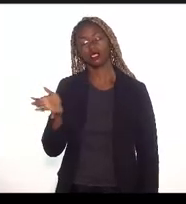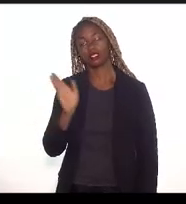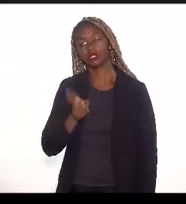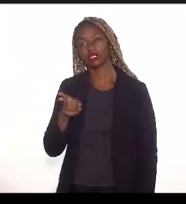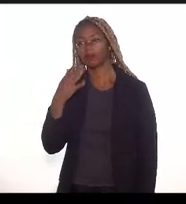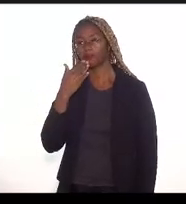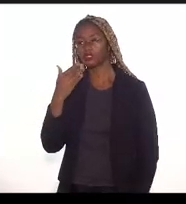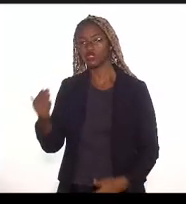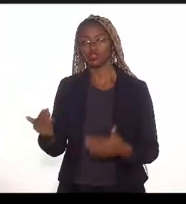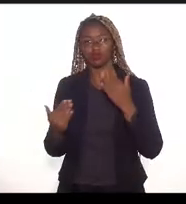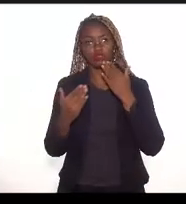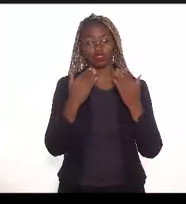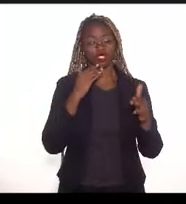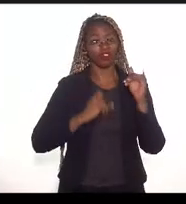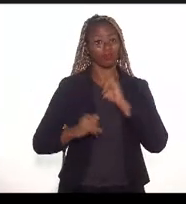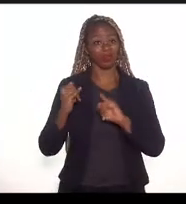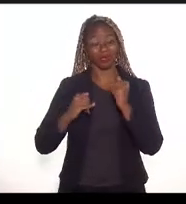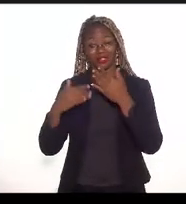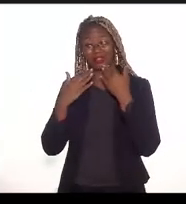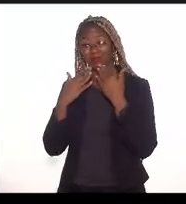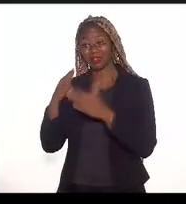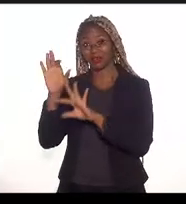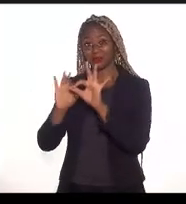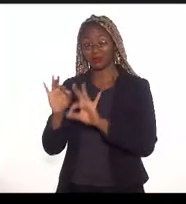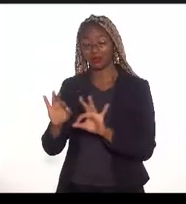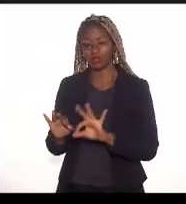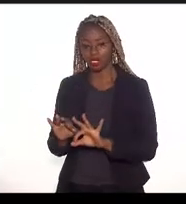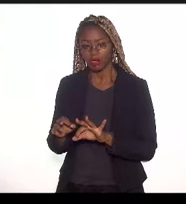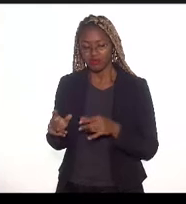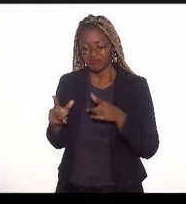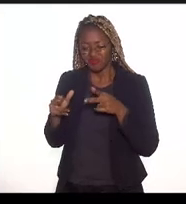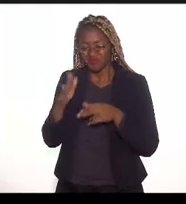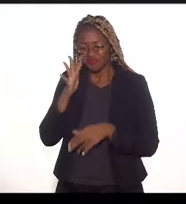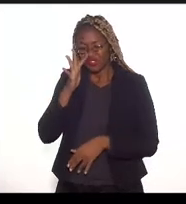nos projetos possam ser as mais fidedignas possíveis.